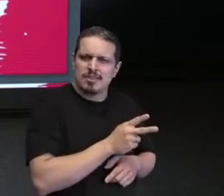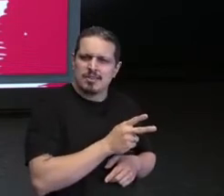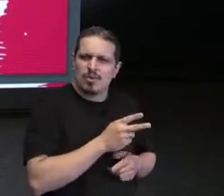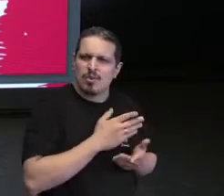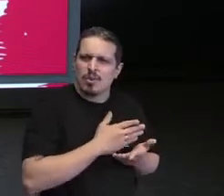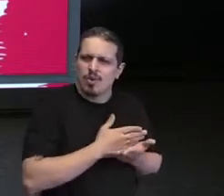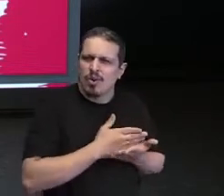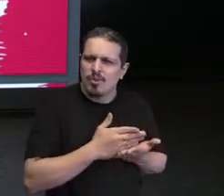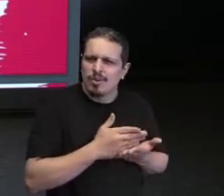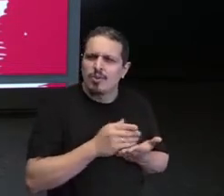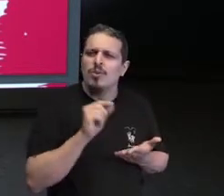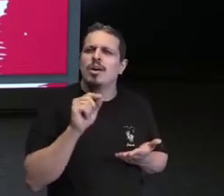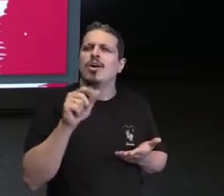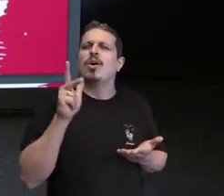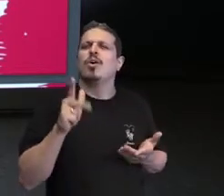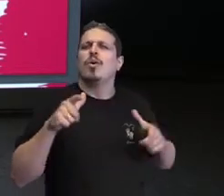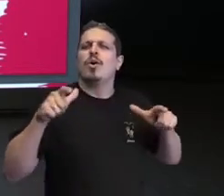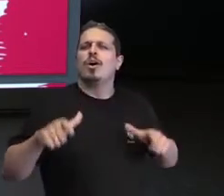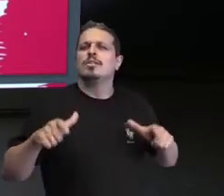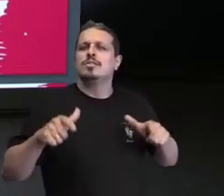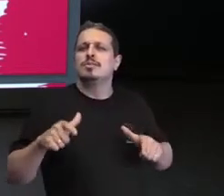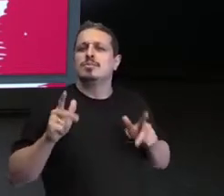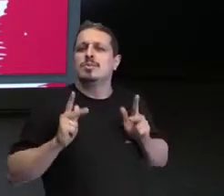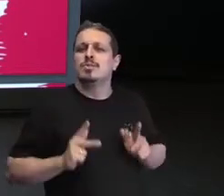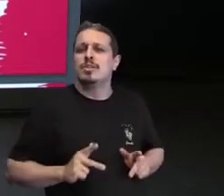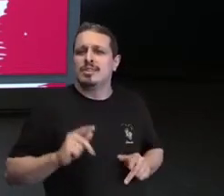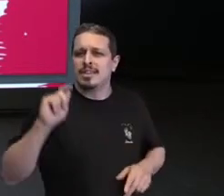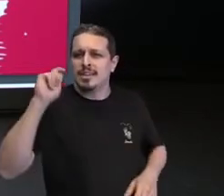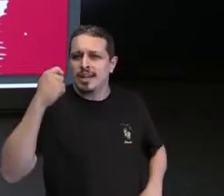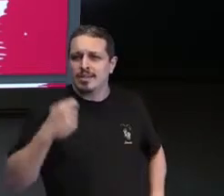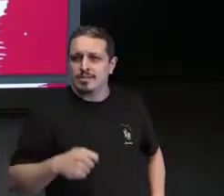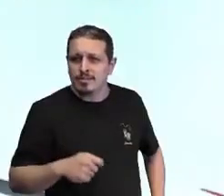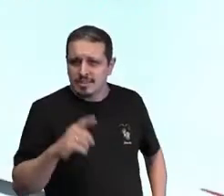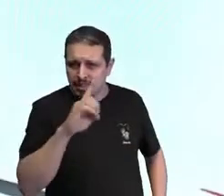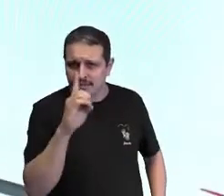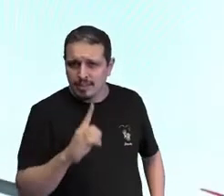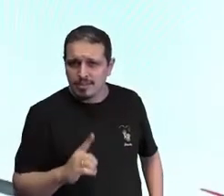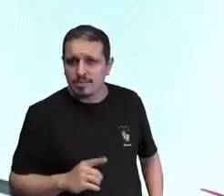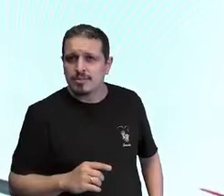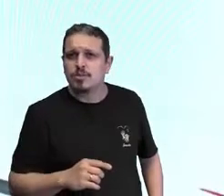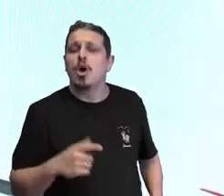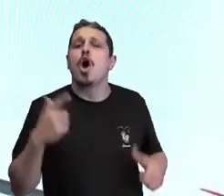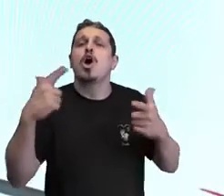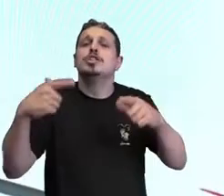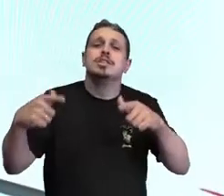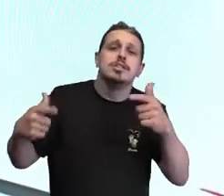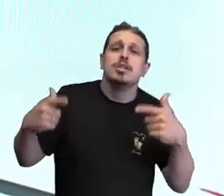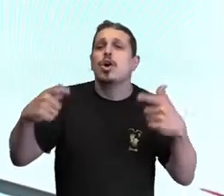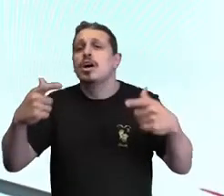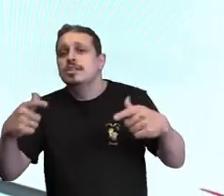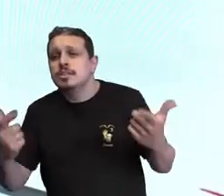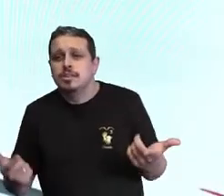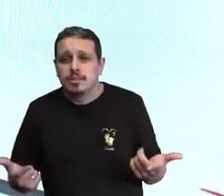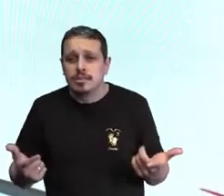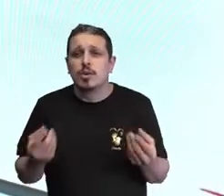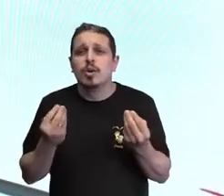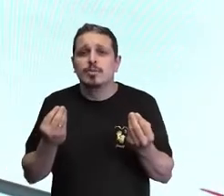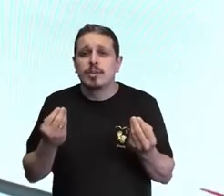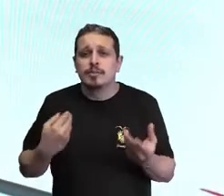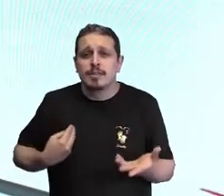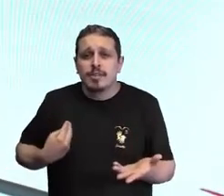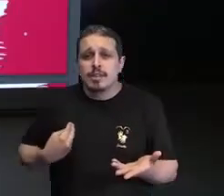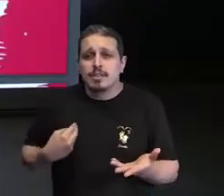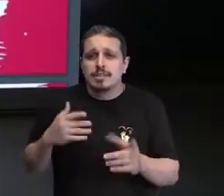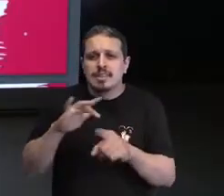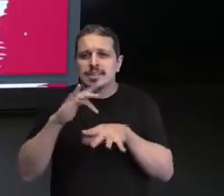aonde estão então de fato as pessoas pretas com deficiência onde a gente tá a gente não estava nas redes a gente não estava